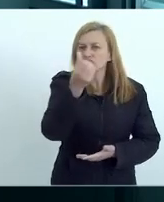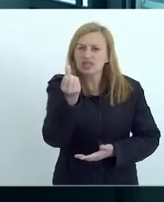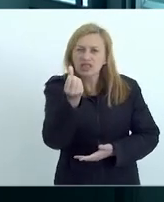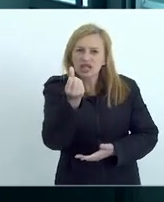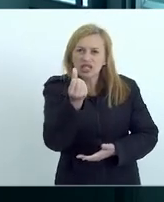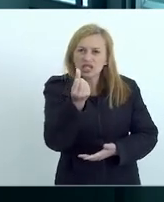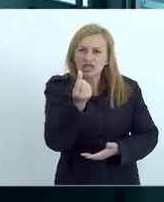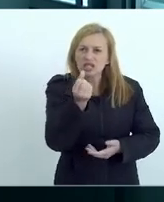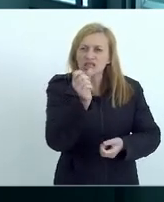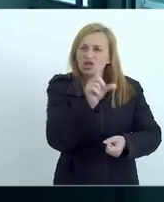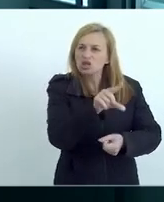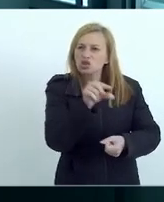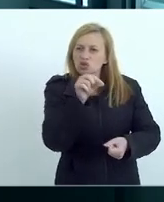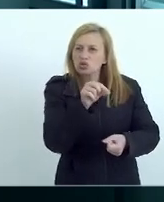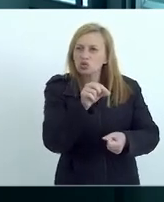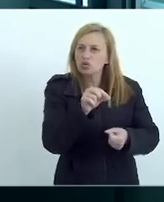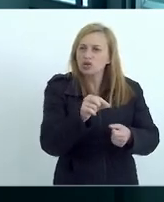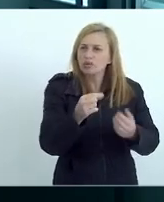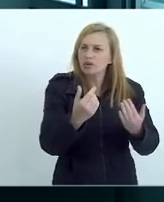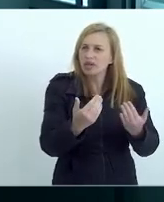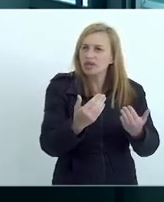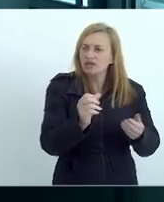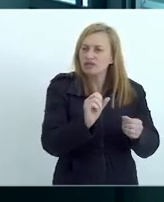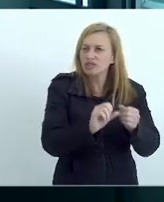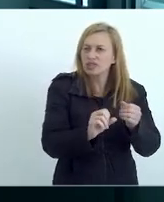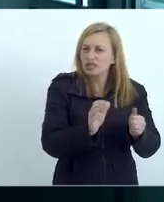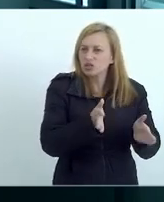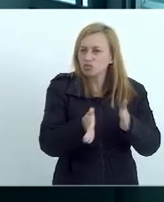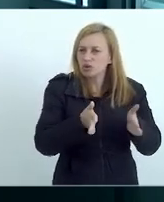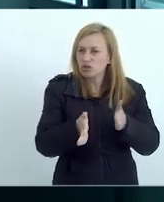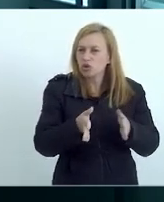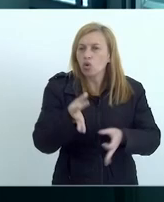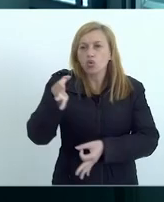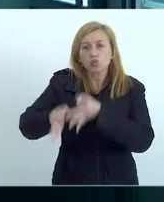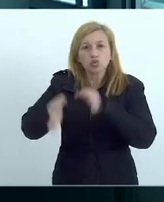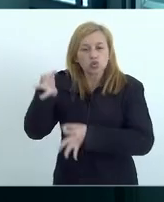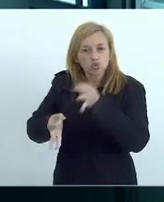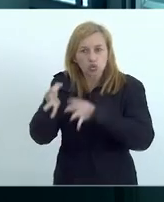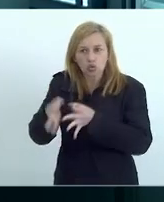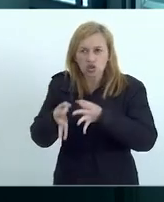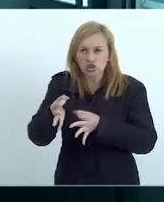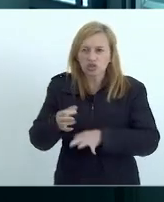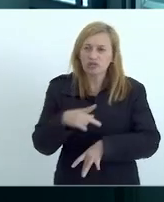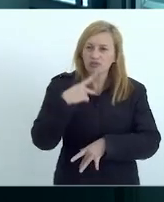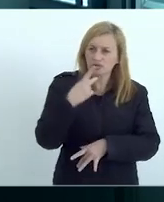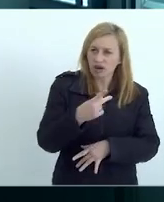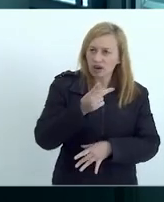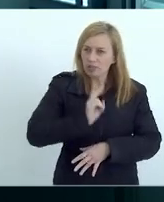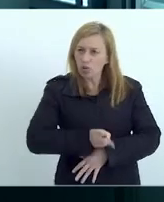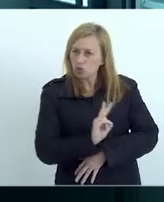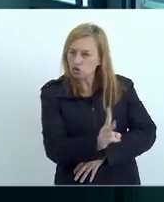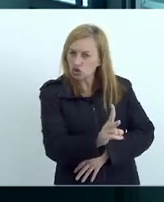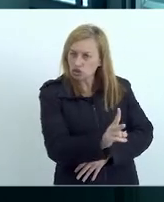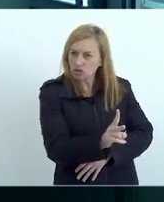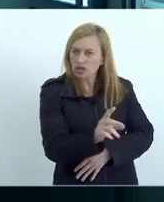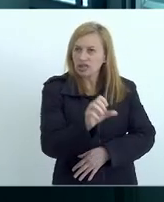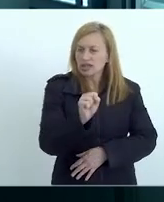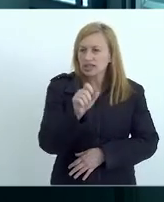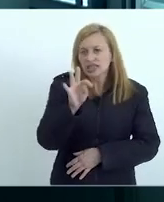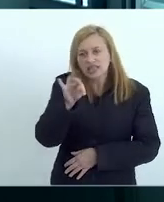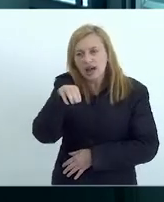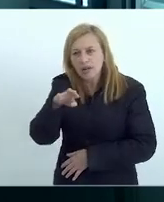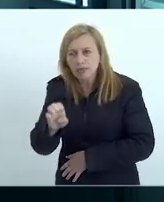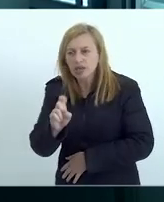que estão com decisão para fazer as etapas então o juiz que julga tem uns que falam para continuar o certame